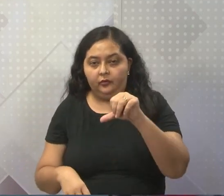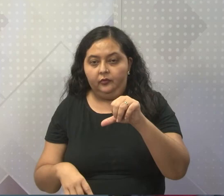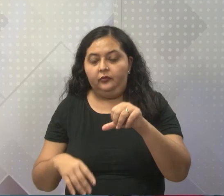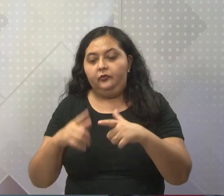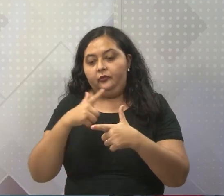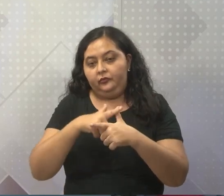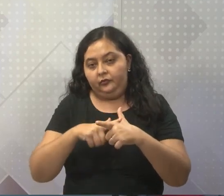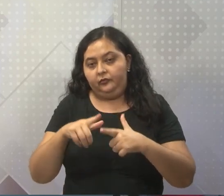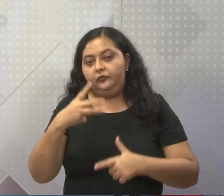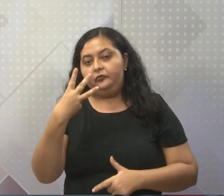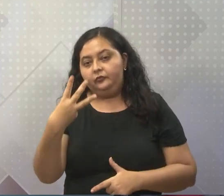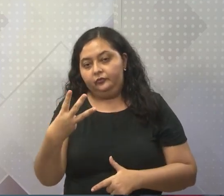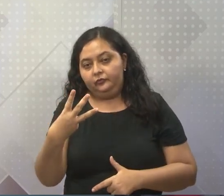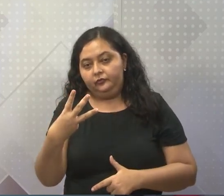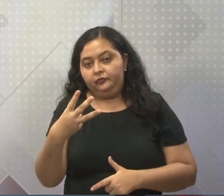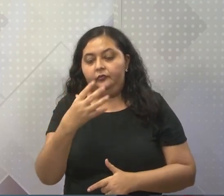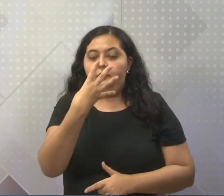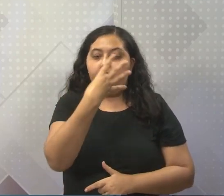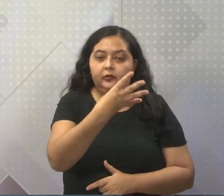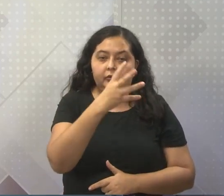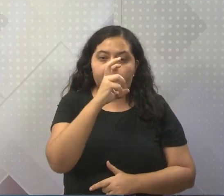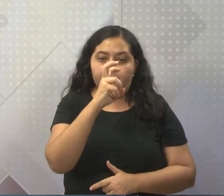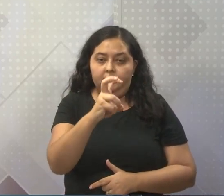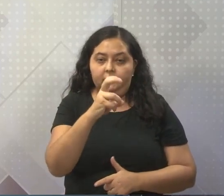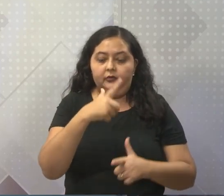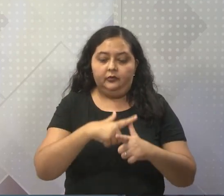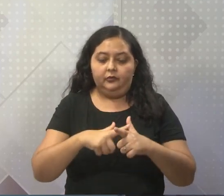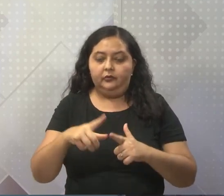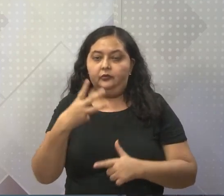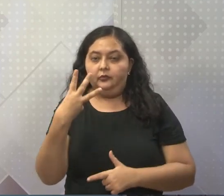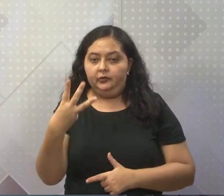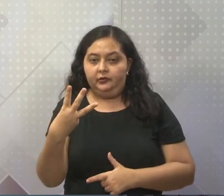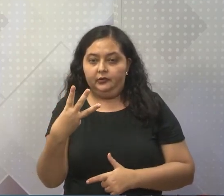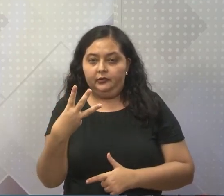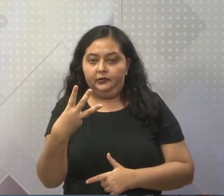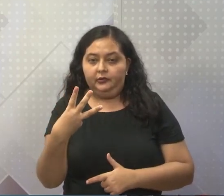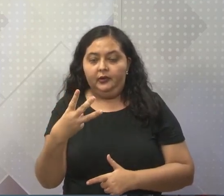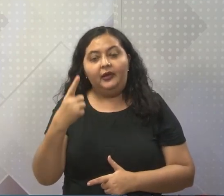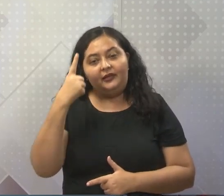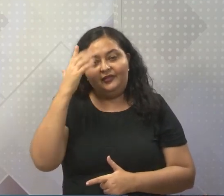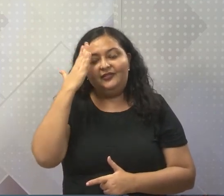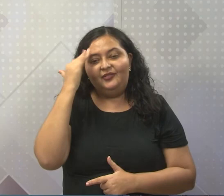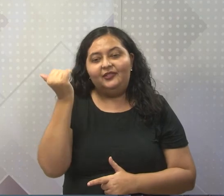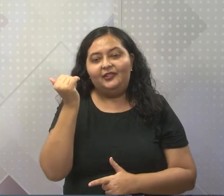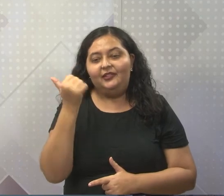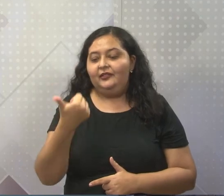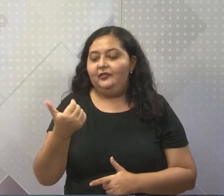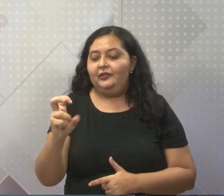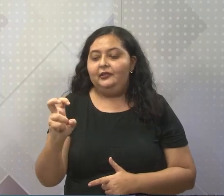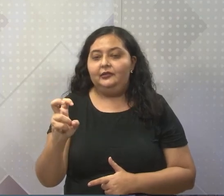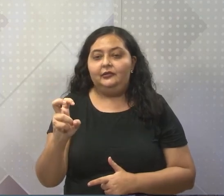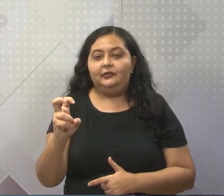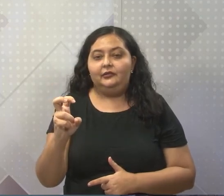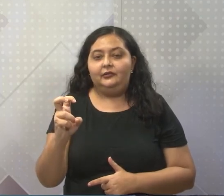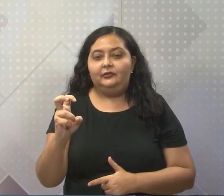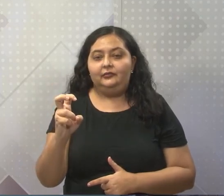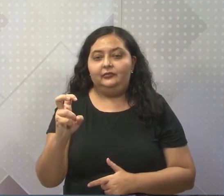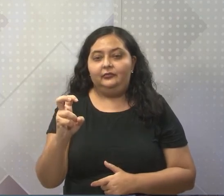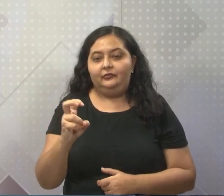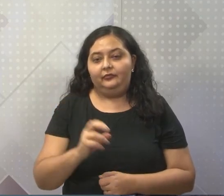3. 45 dividido por 3? Fácil. Esse eu sei de cabeça. 15.